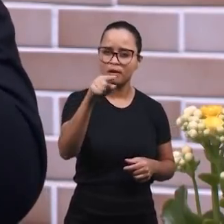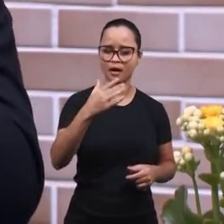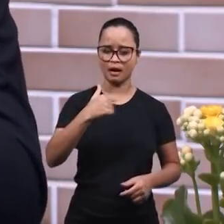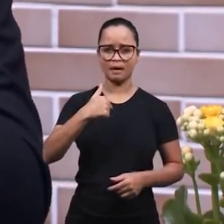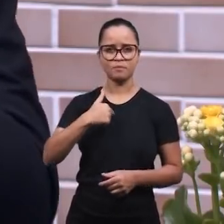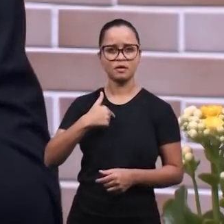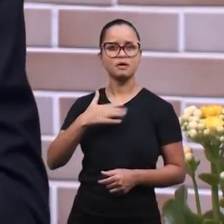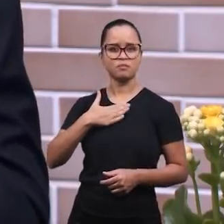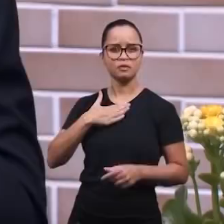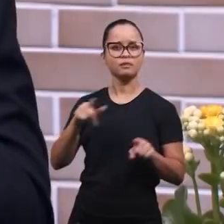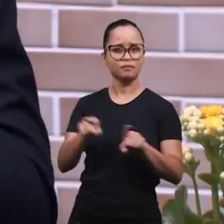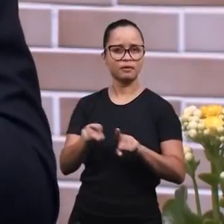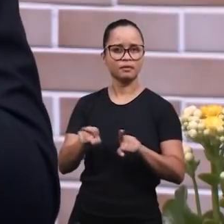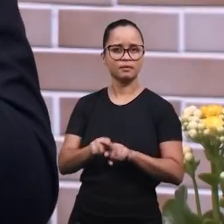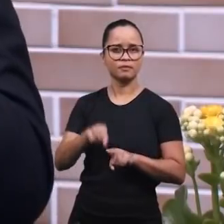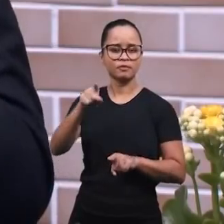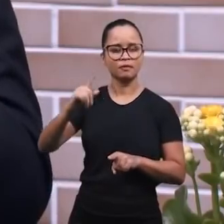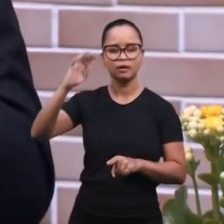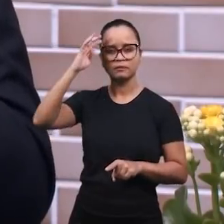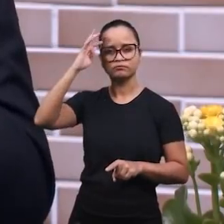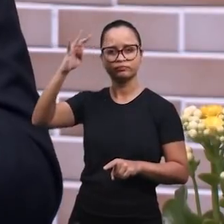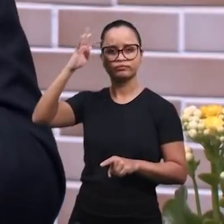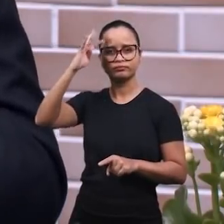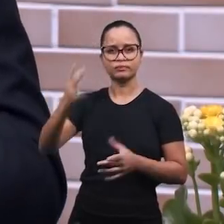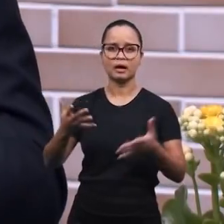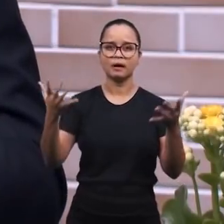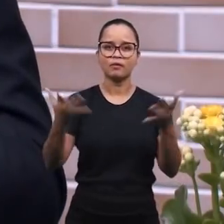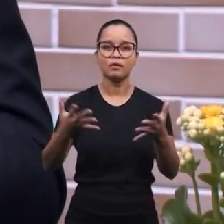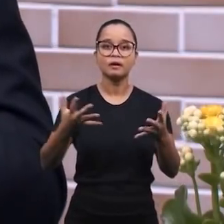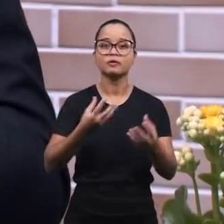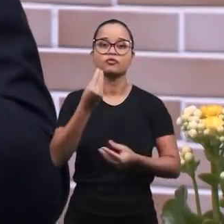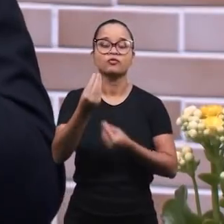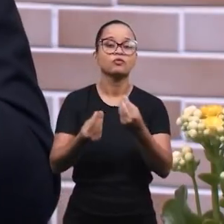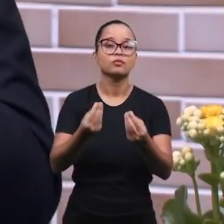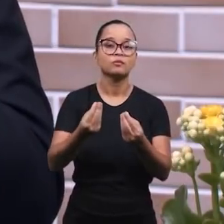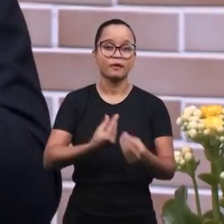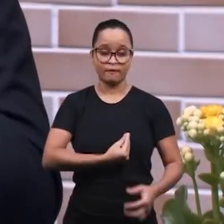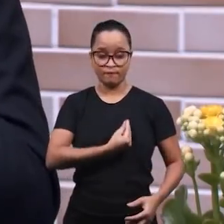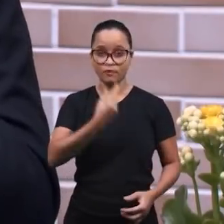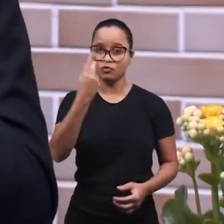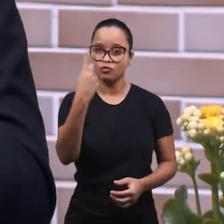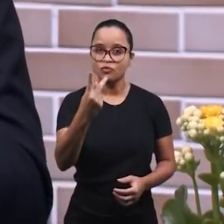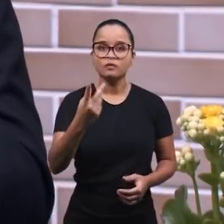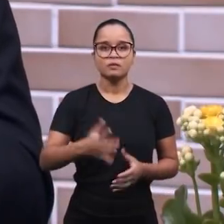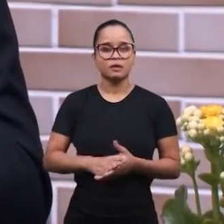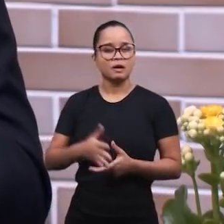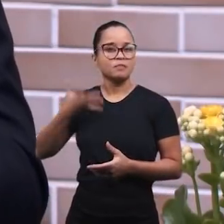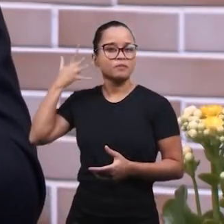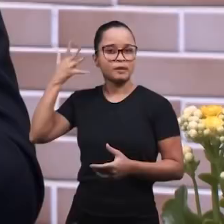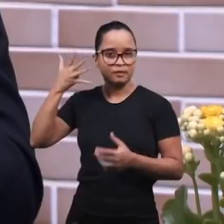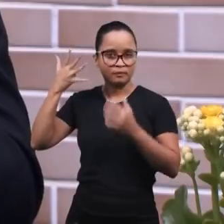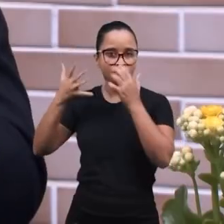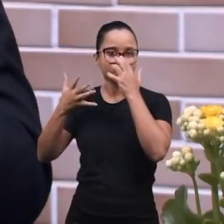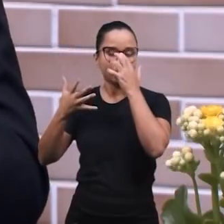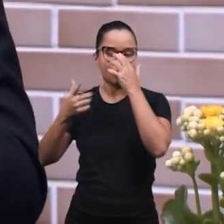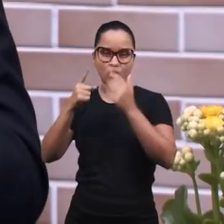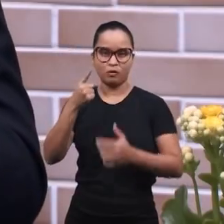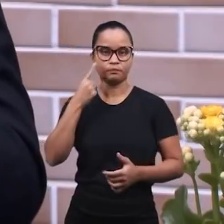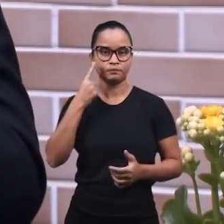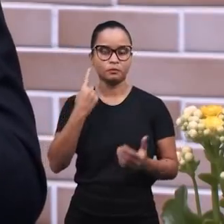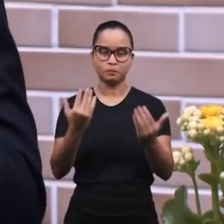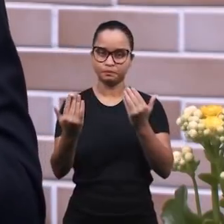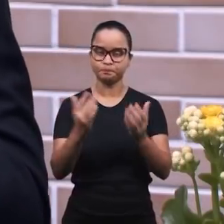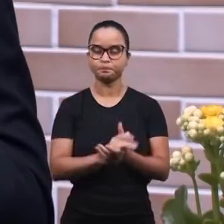A você, a mim, hoje, você tem a oportunidade de refletir sobre isso e de aplicar à sua vida esta mensagem.